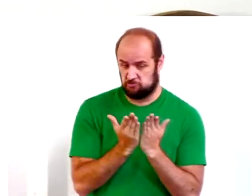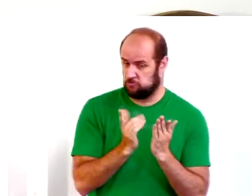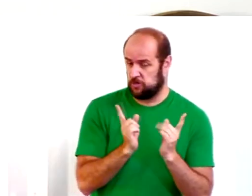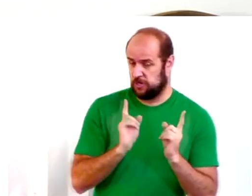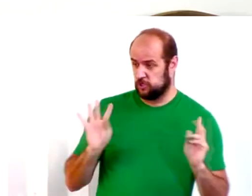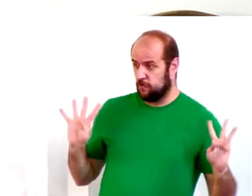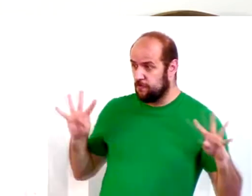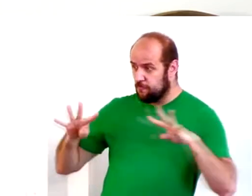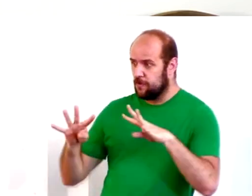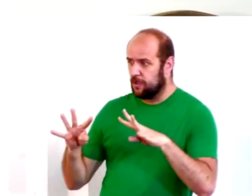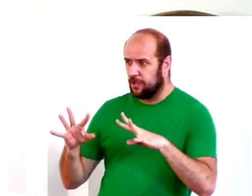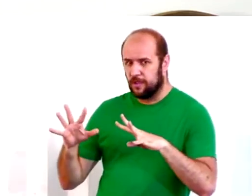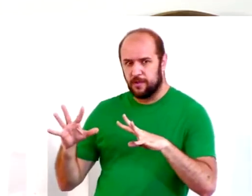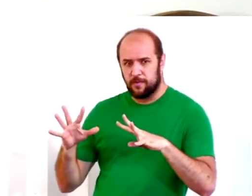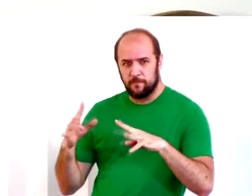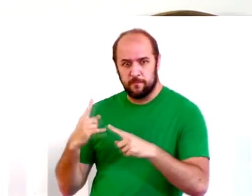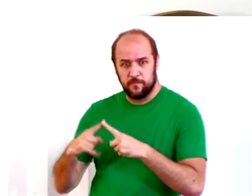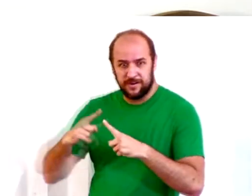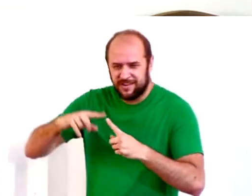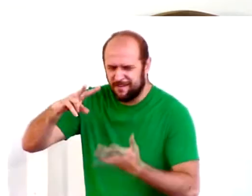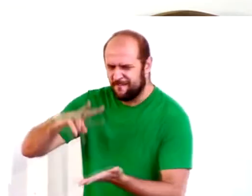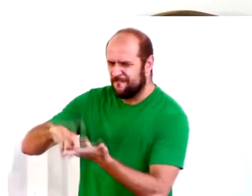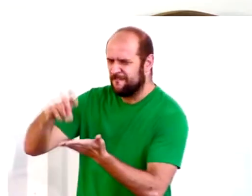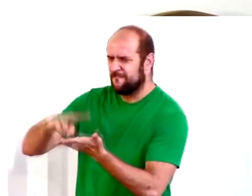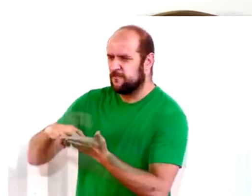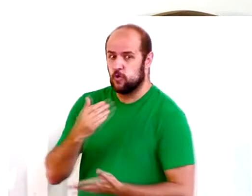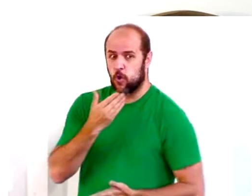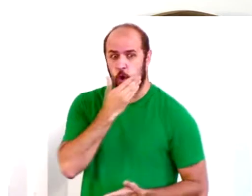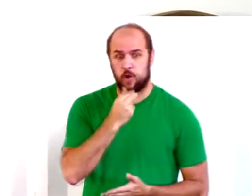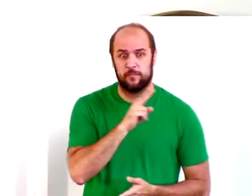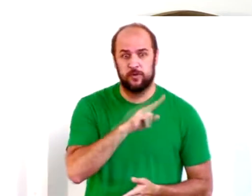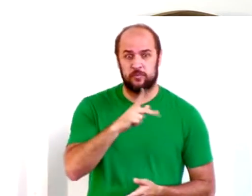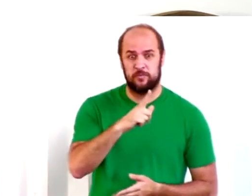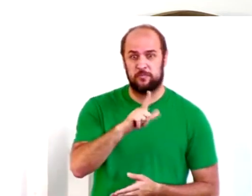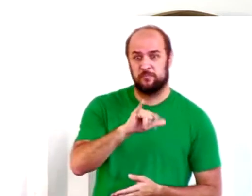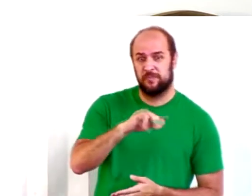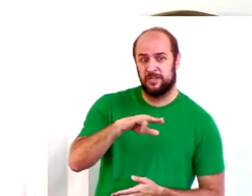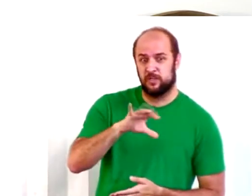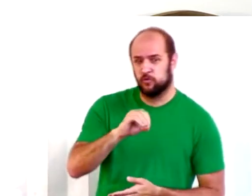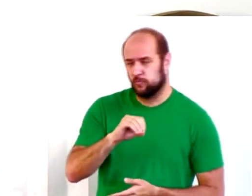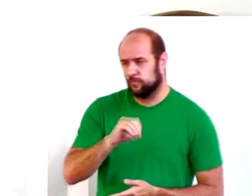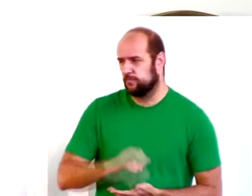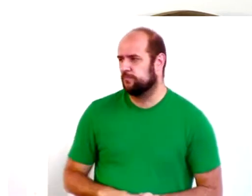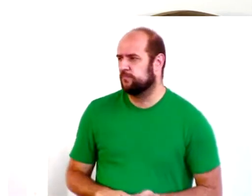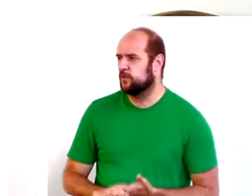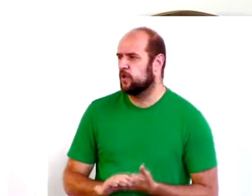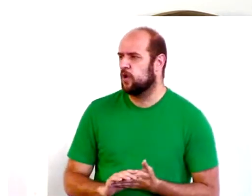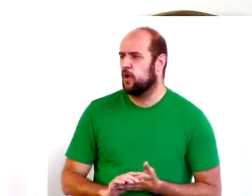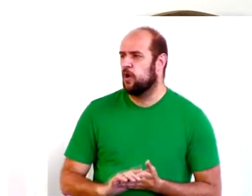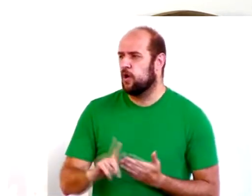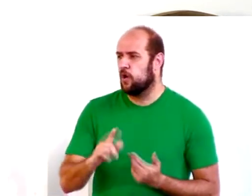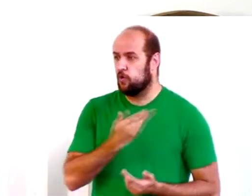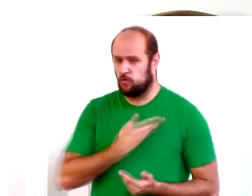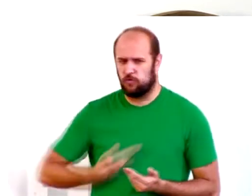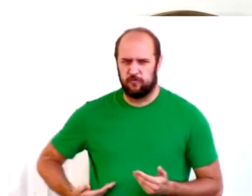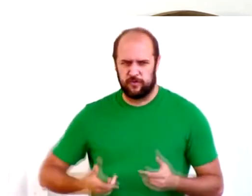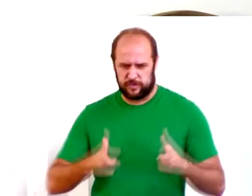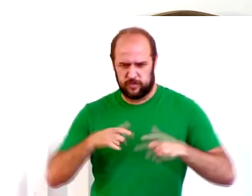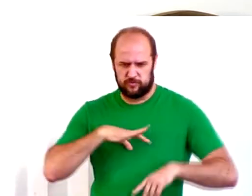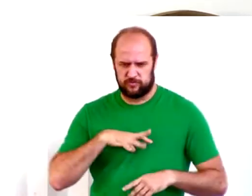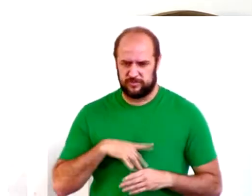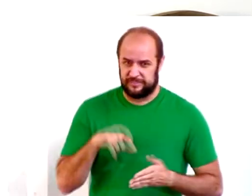A alegria cristã foi testemunhada por um homem chamado Plínio, que era governador de Bitínia. E ele escreve ao